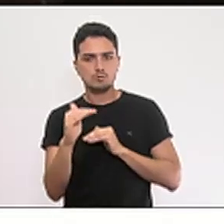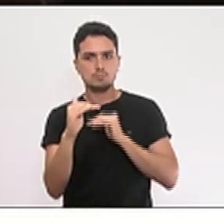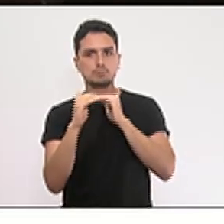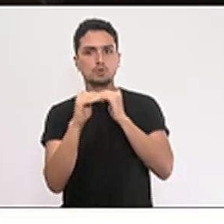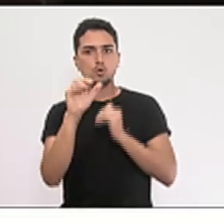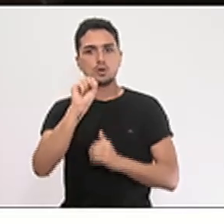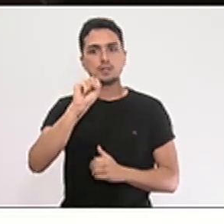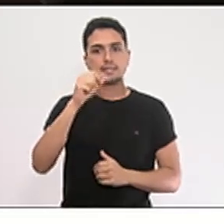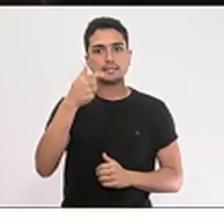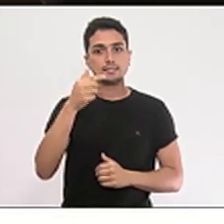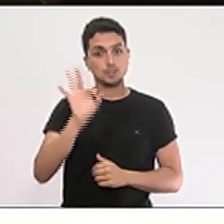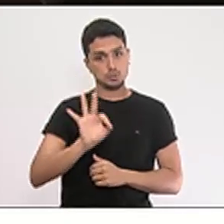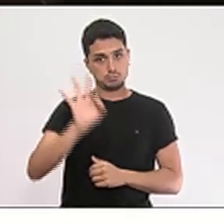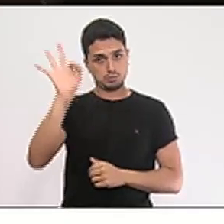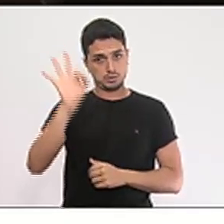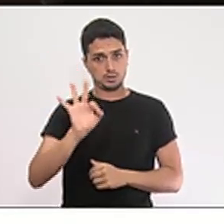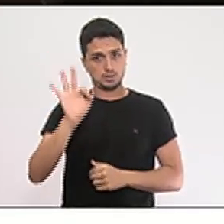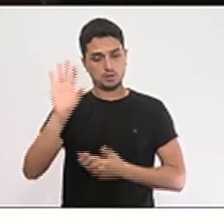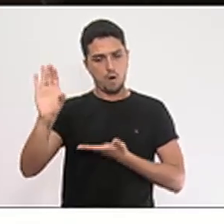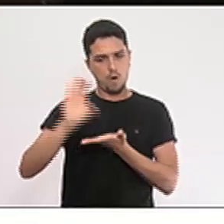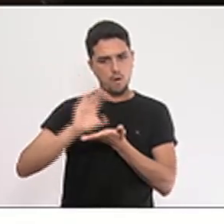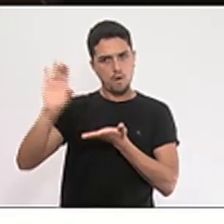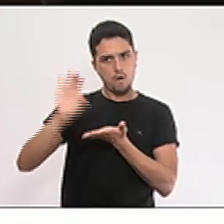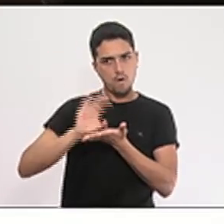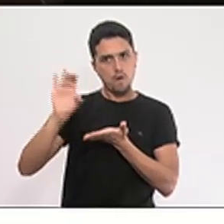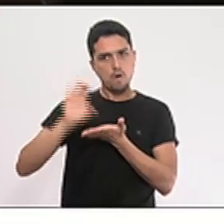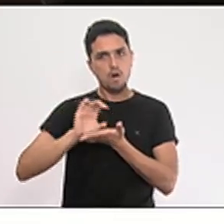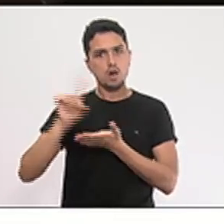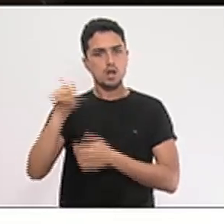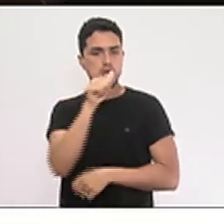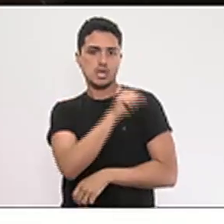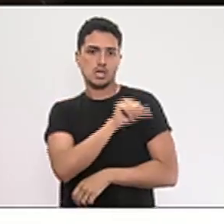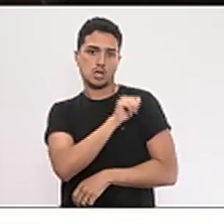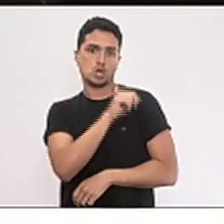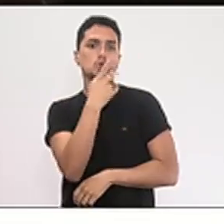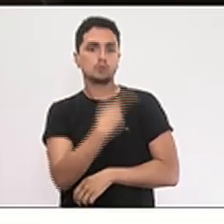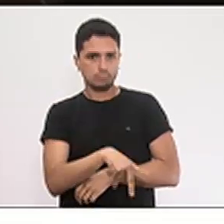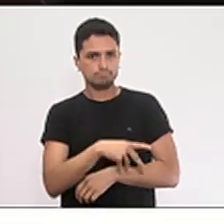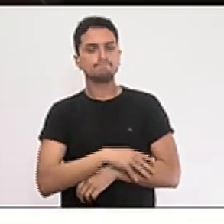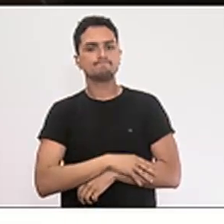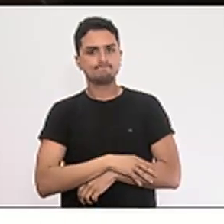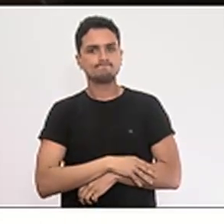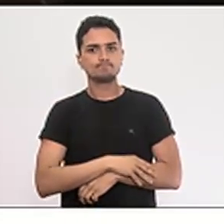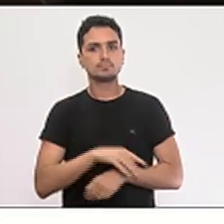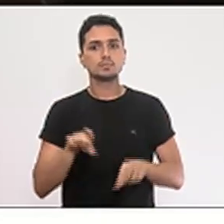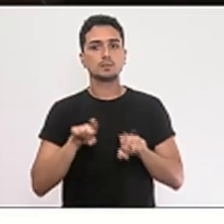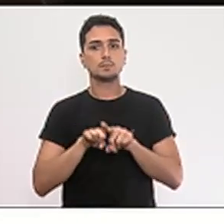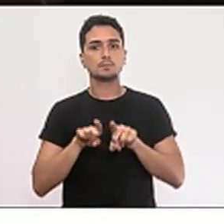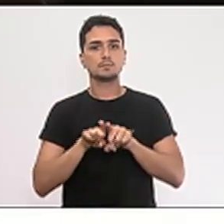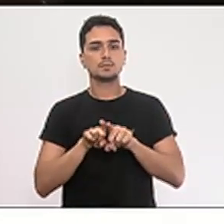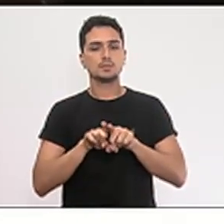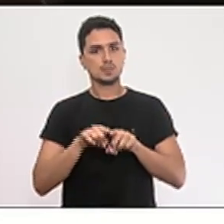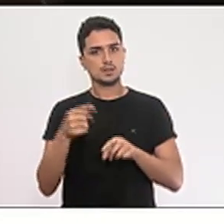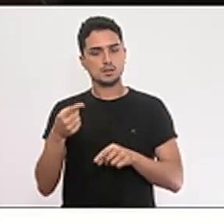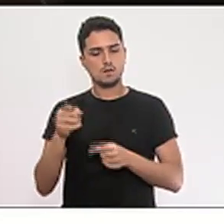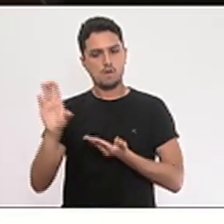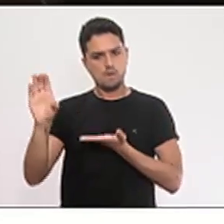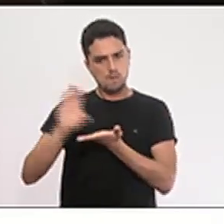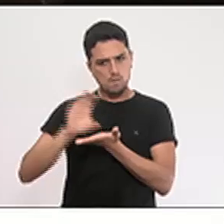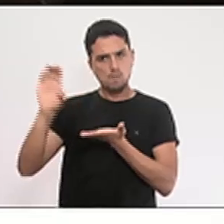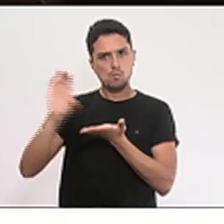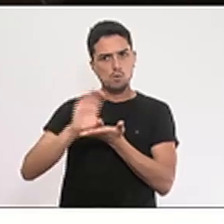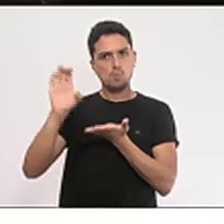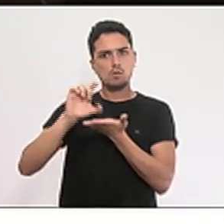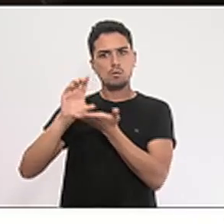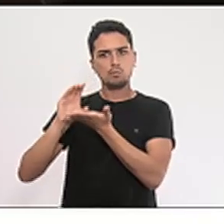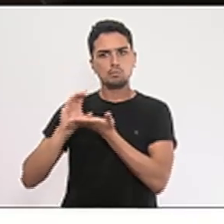87% da arrecadação fica na cidade do Rio de Janeiro. Essa arrecadação é utilizada para cobrir